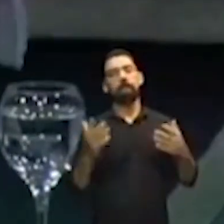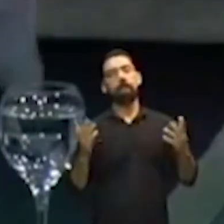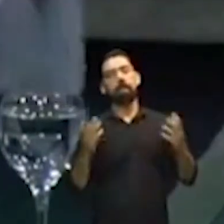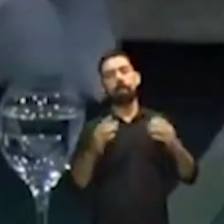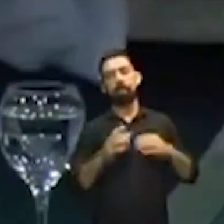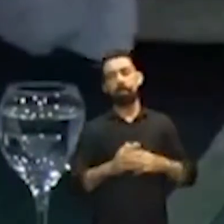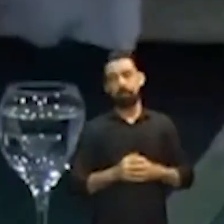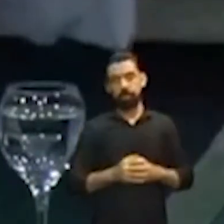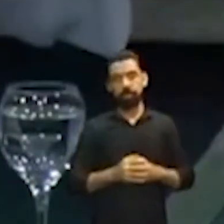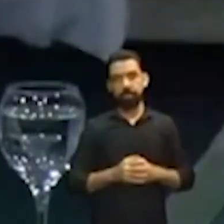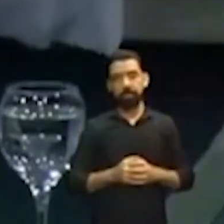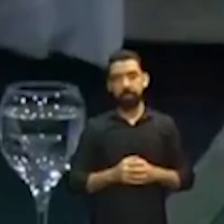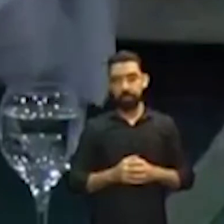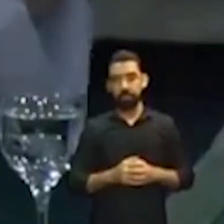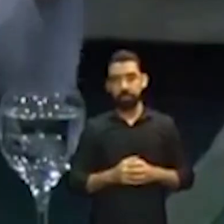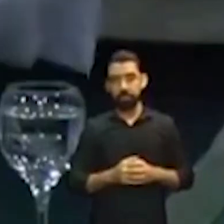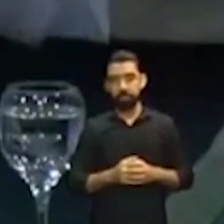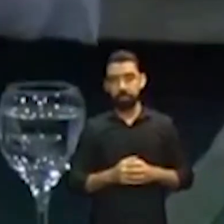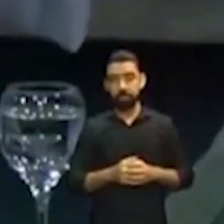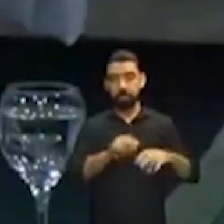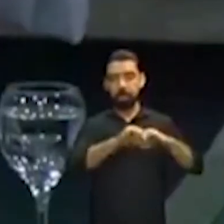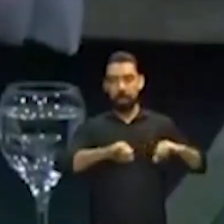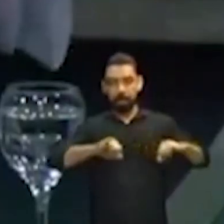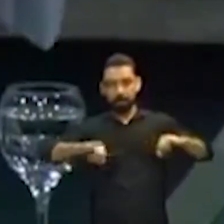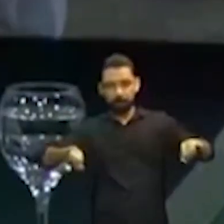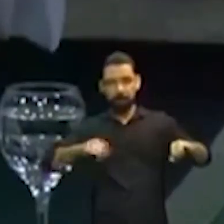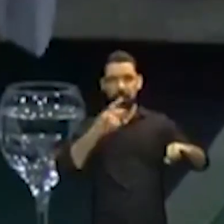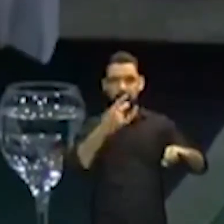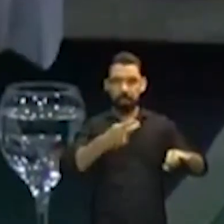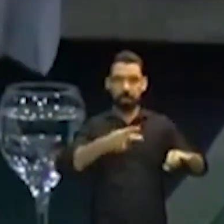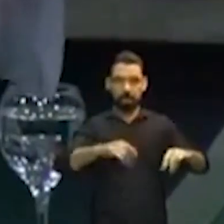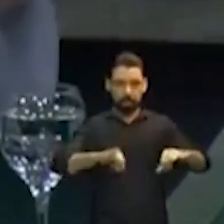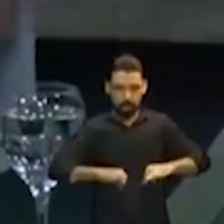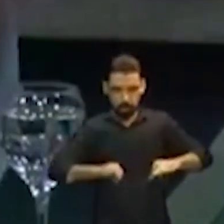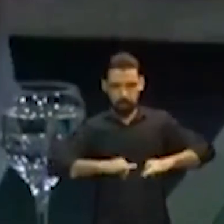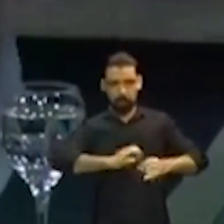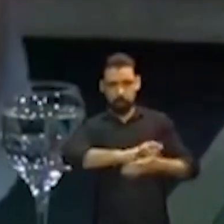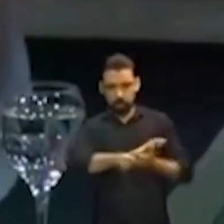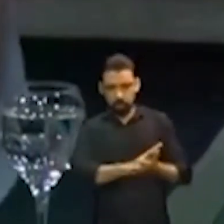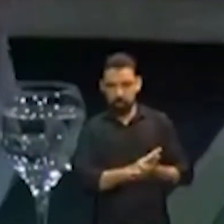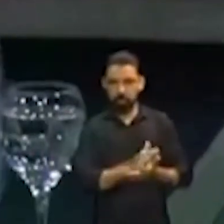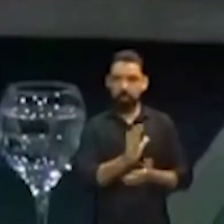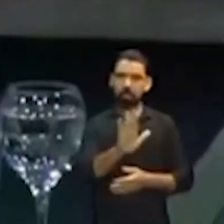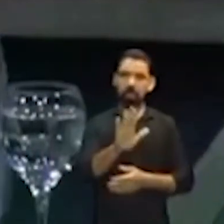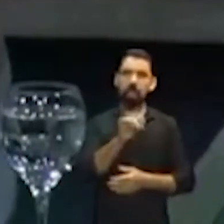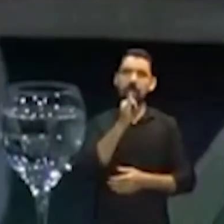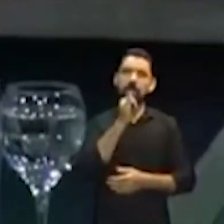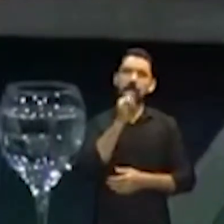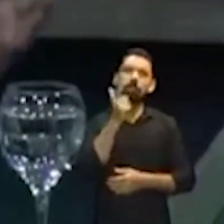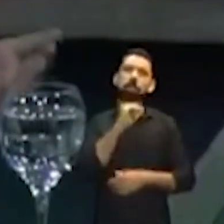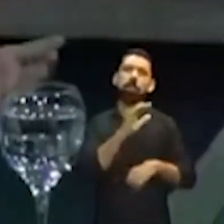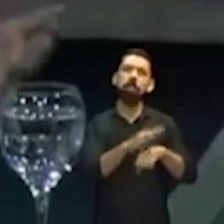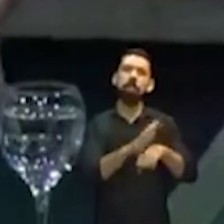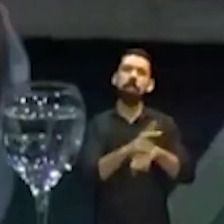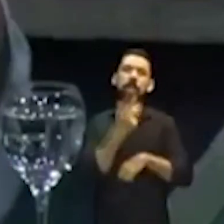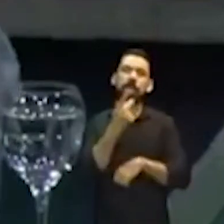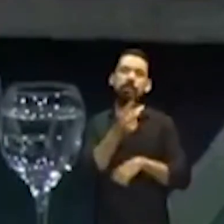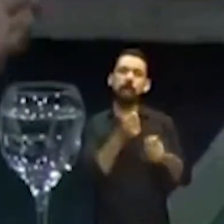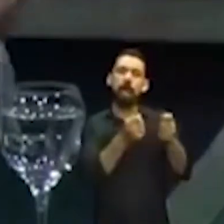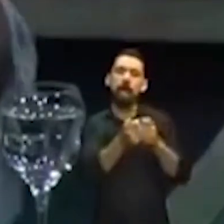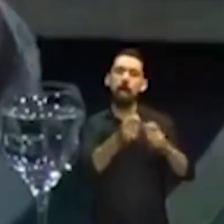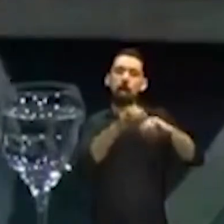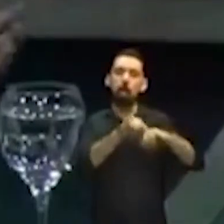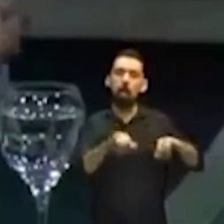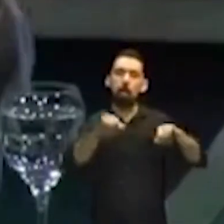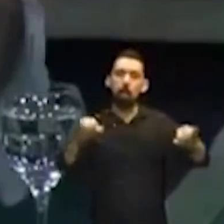imprensa que está sendo torturada. Quem fala de regulação da imprensa e